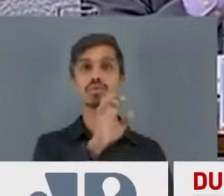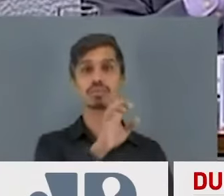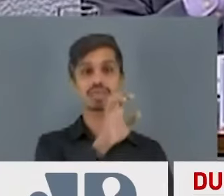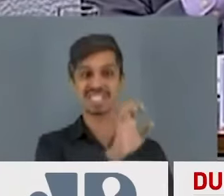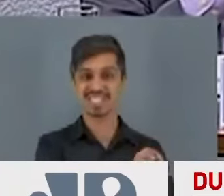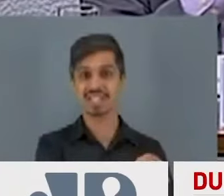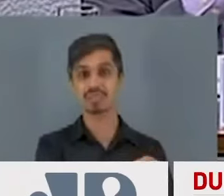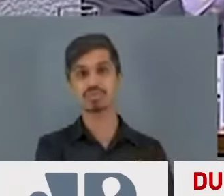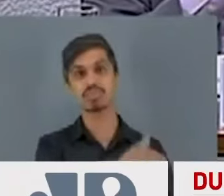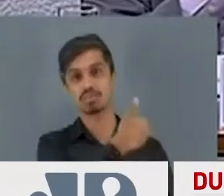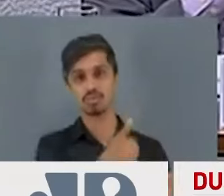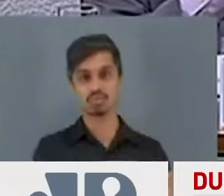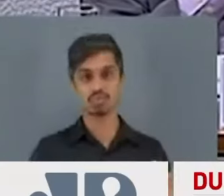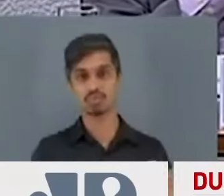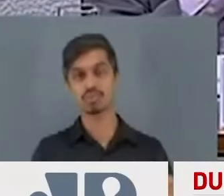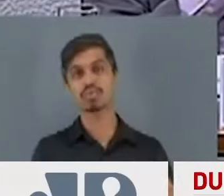nós